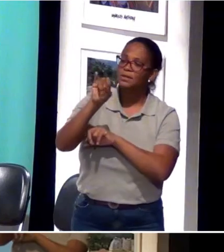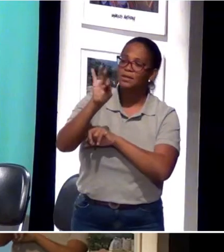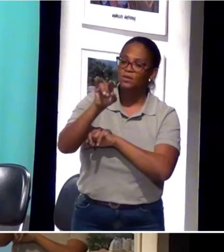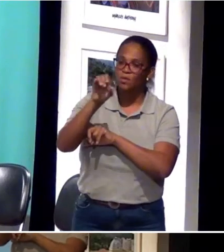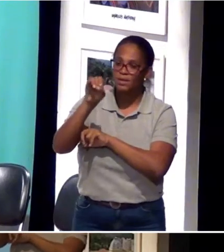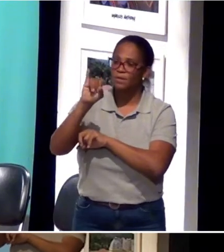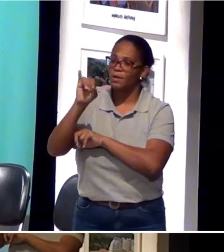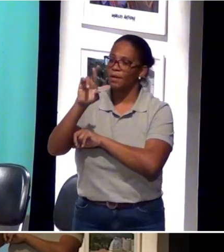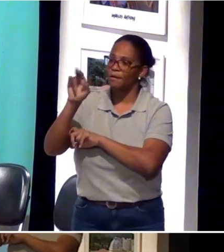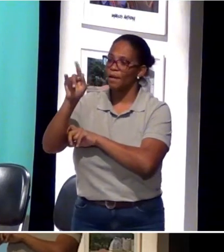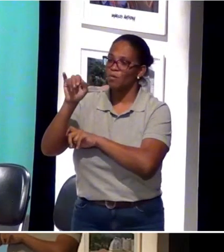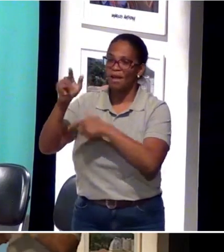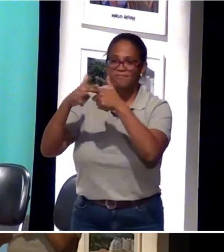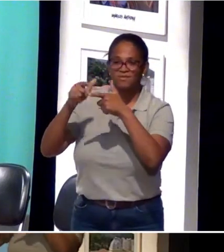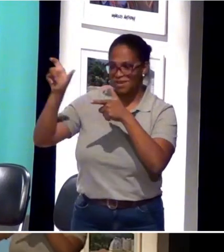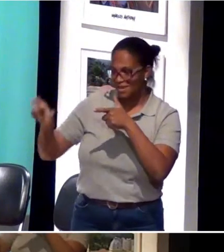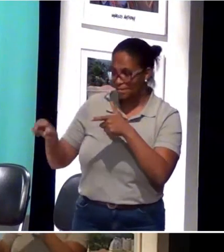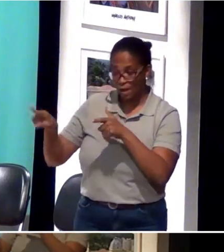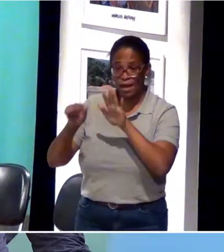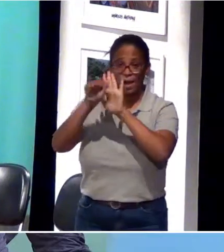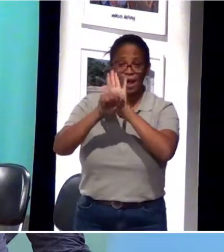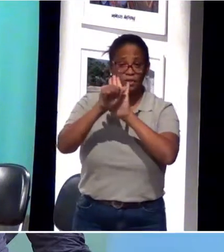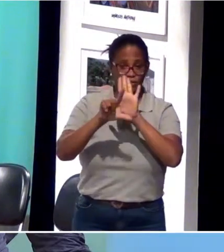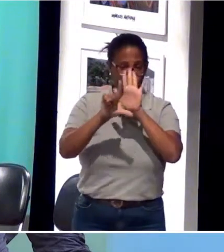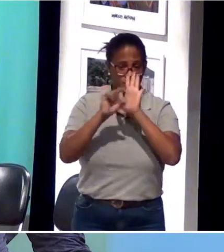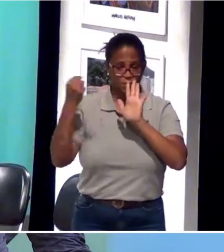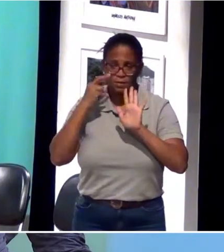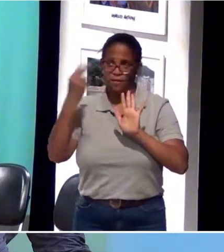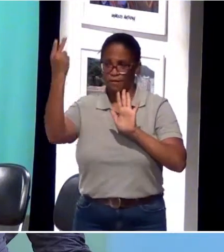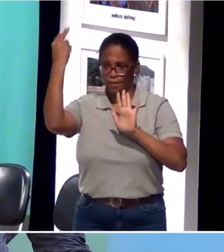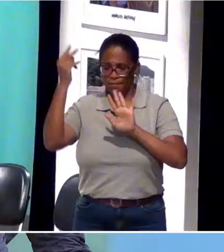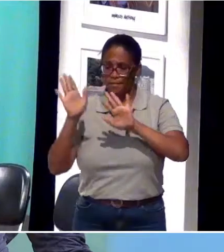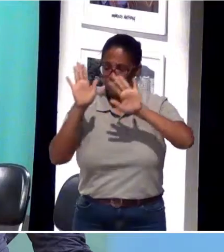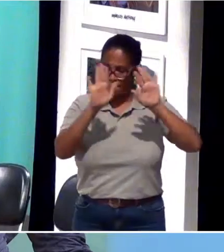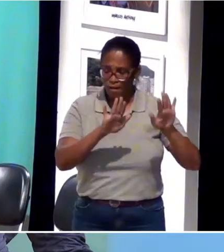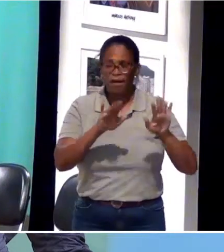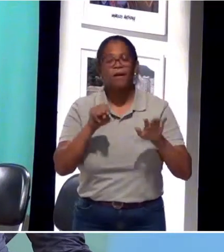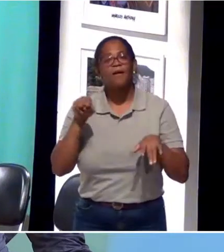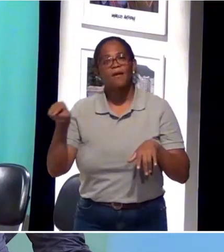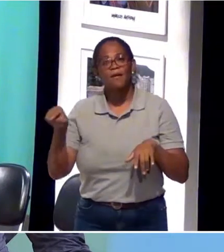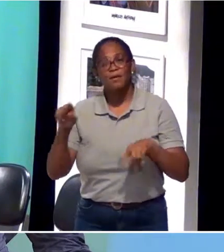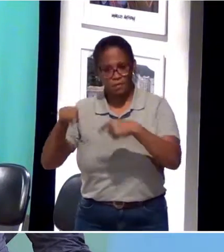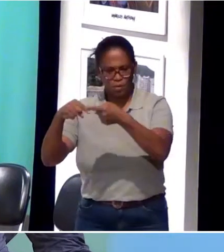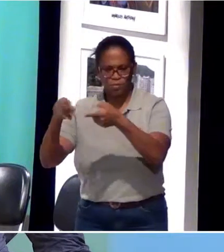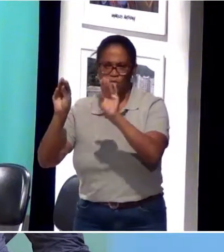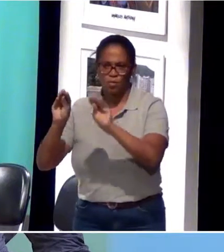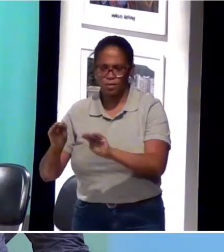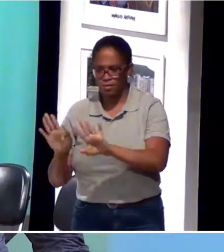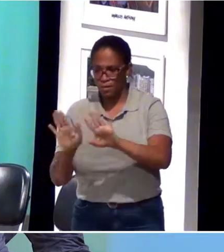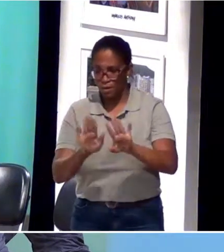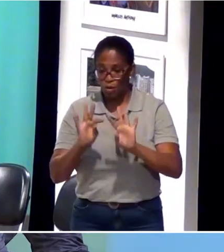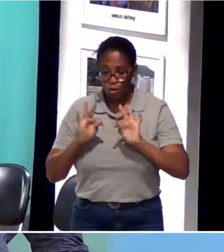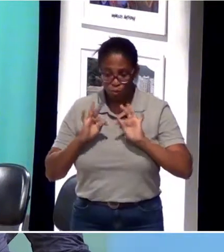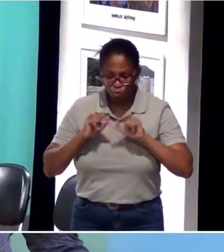E assim, isso aí é o artigo de lei. Né? Ao mesmo tempo que você tem, que a gente até volta depois ali, toda orientação